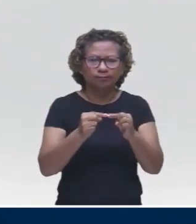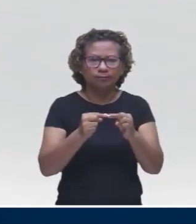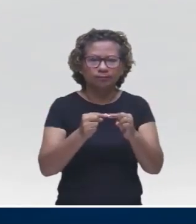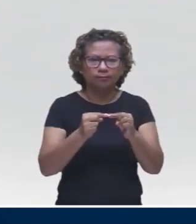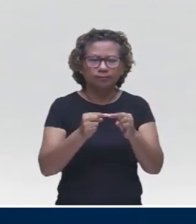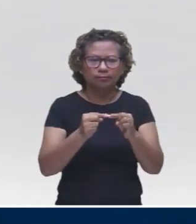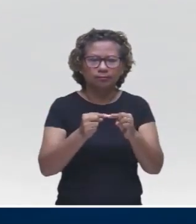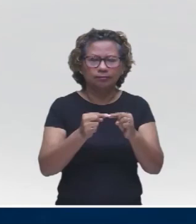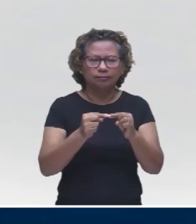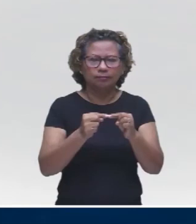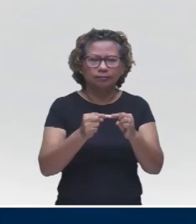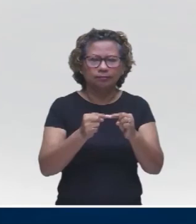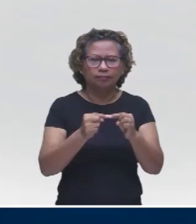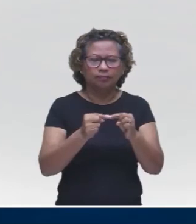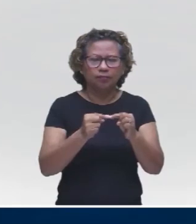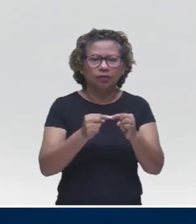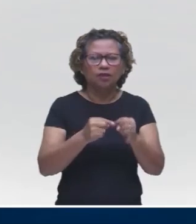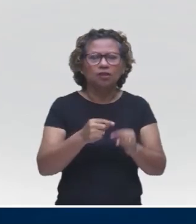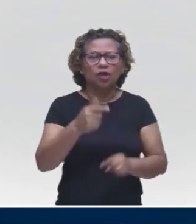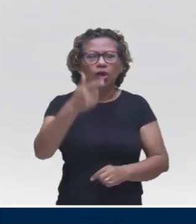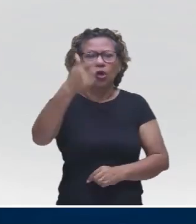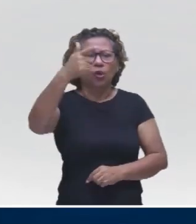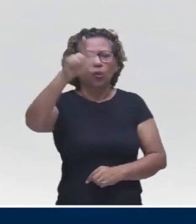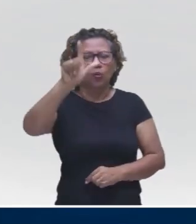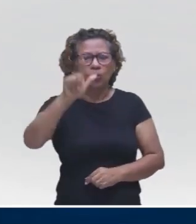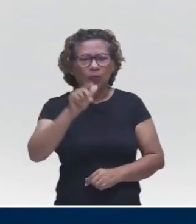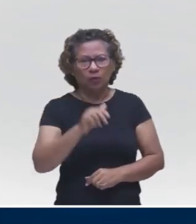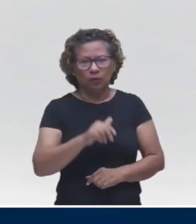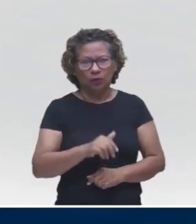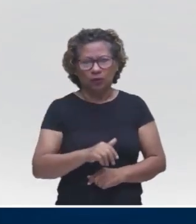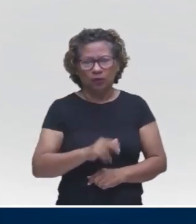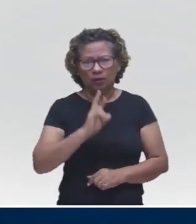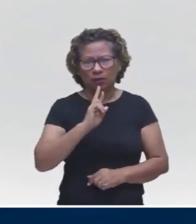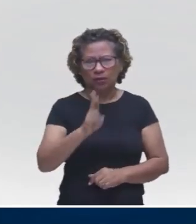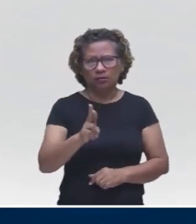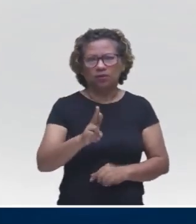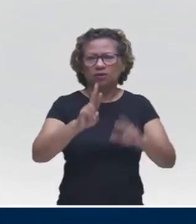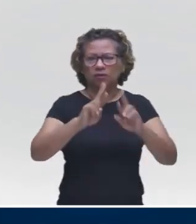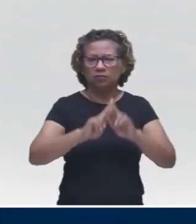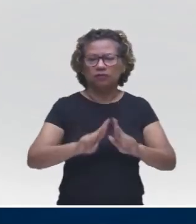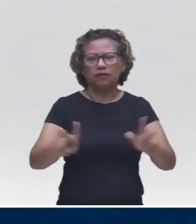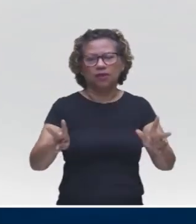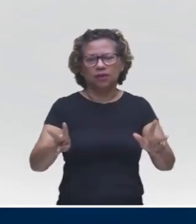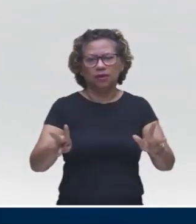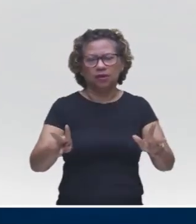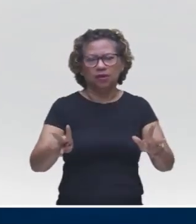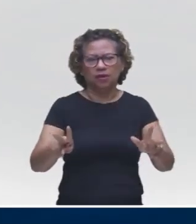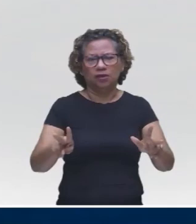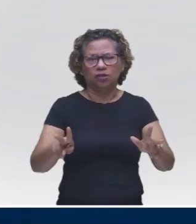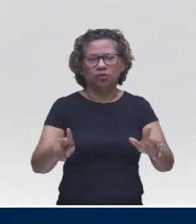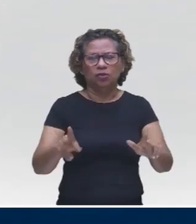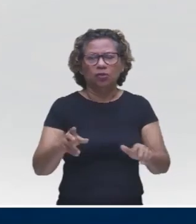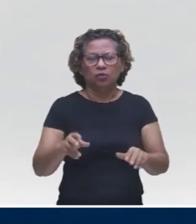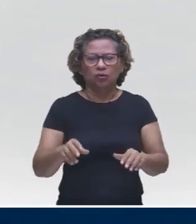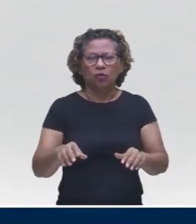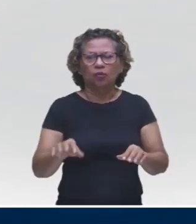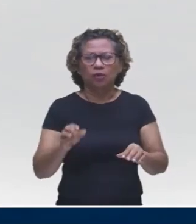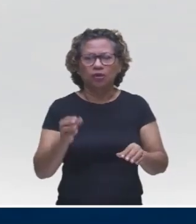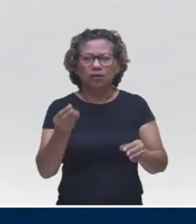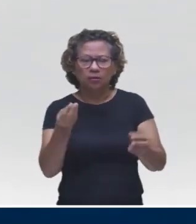seria uma reta que ela ia ser diferente dessa. Quando nós inserimos a função aqui, ó, essa